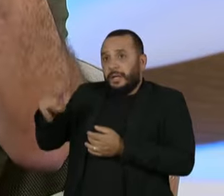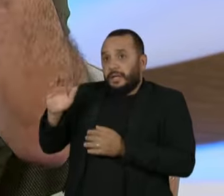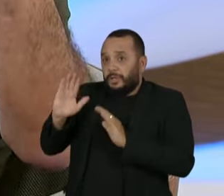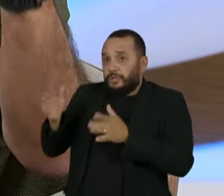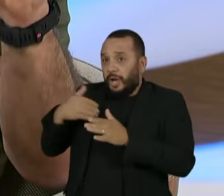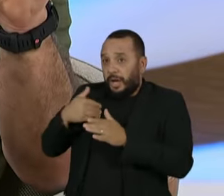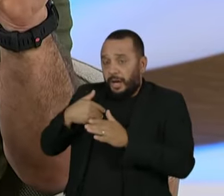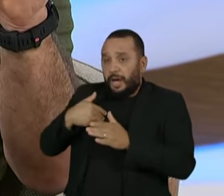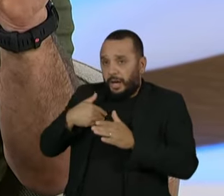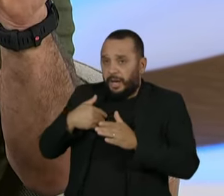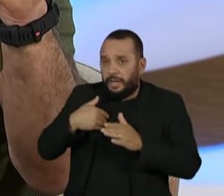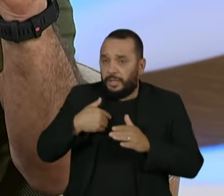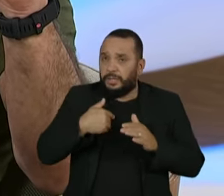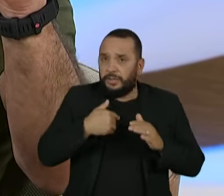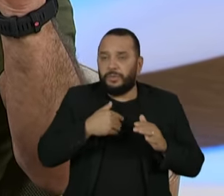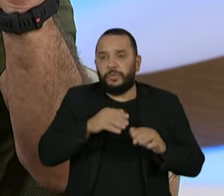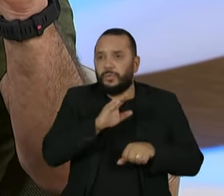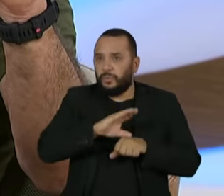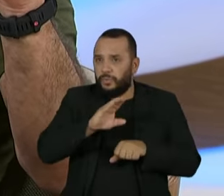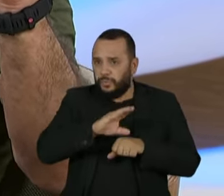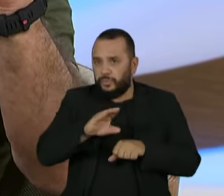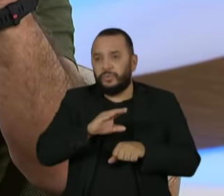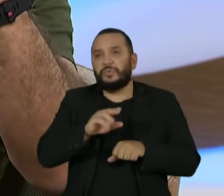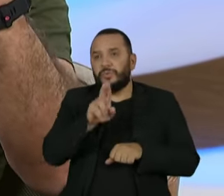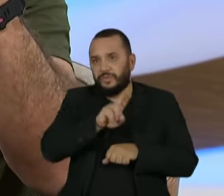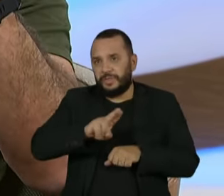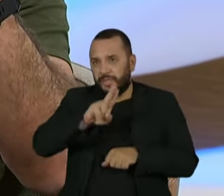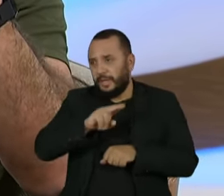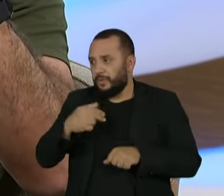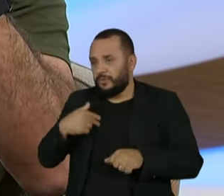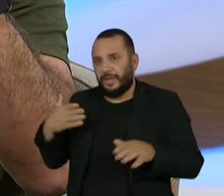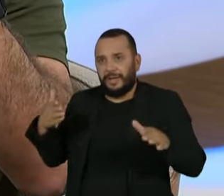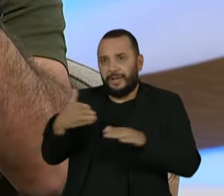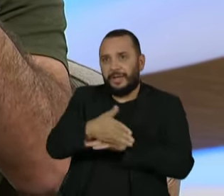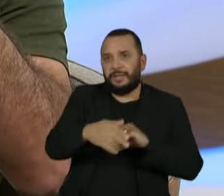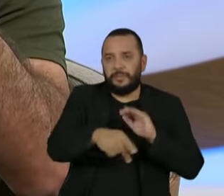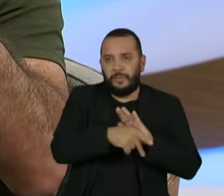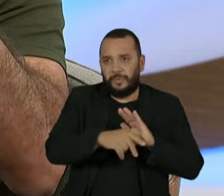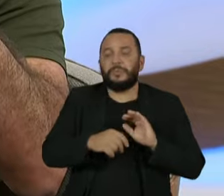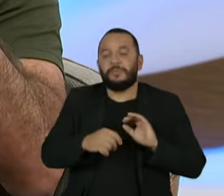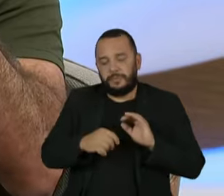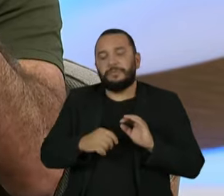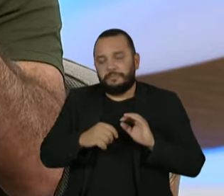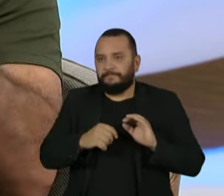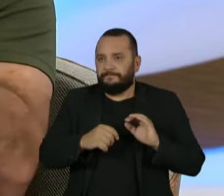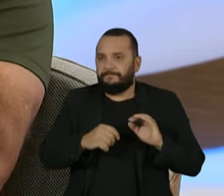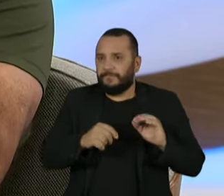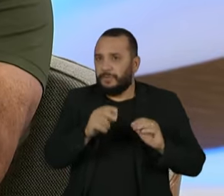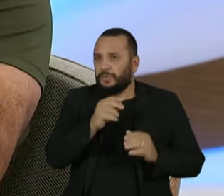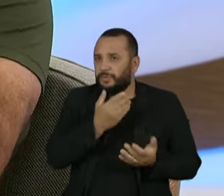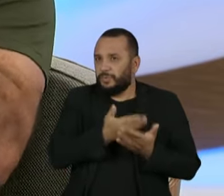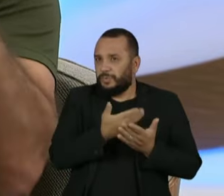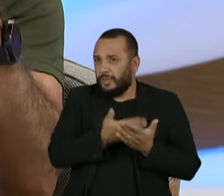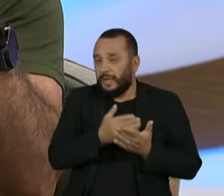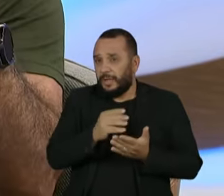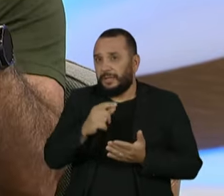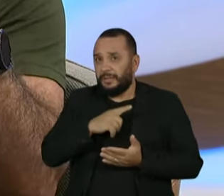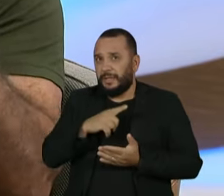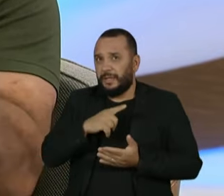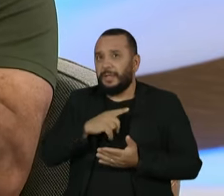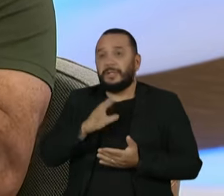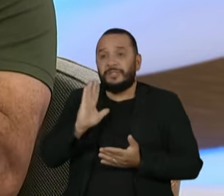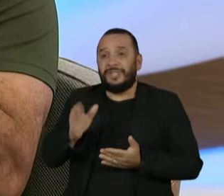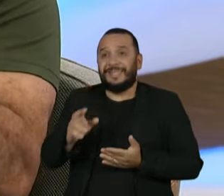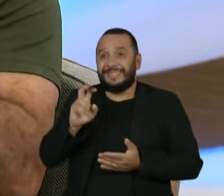desenhado junto com as empresas todo semestre tem uma cadeira feita numa empresa do portal um curso de